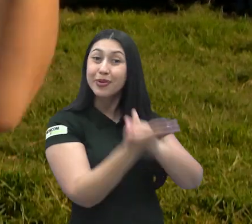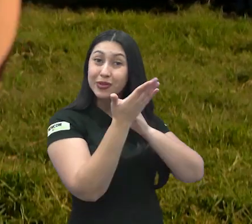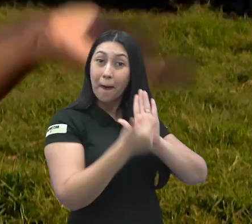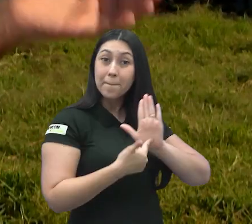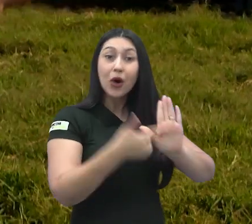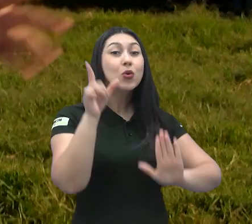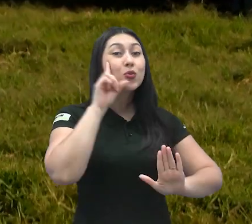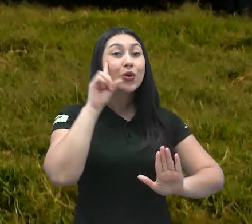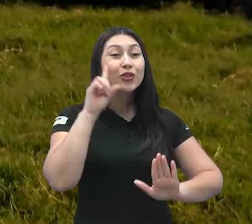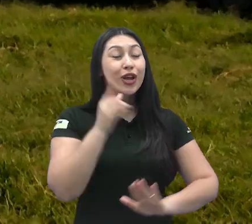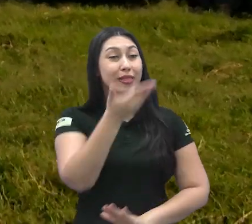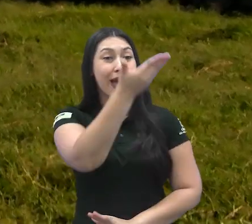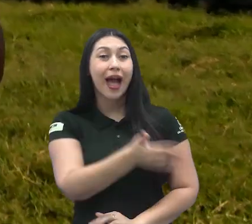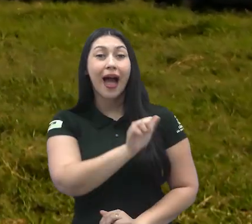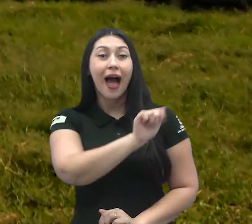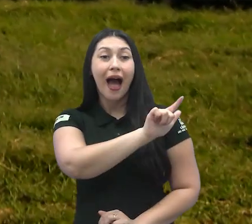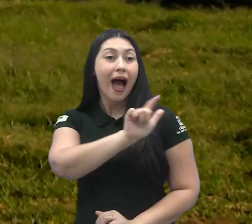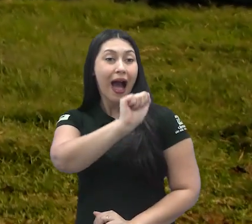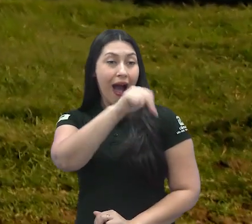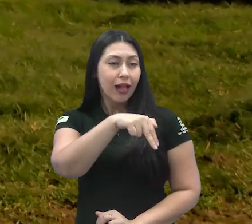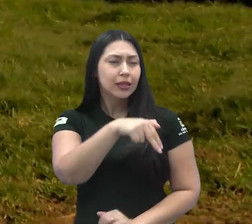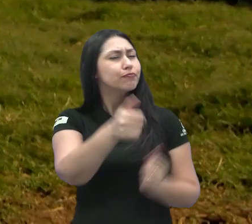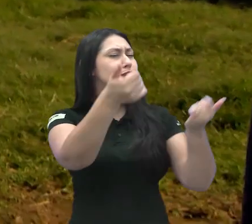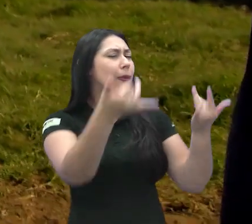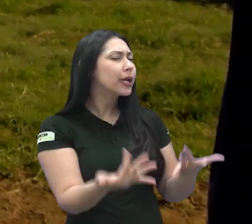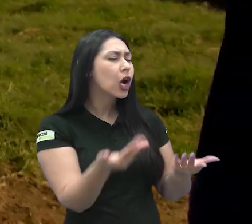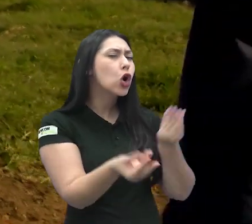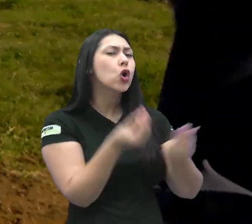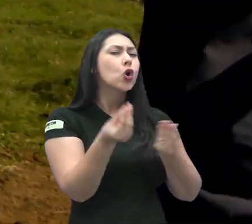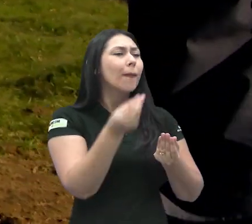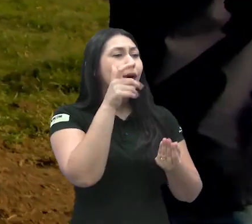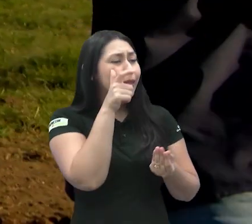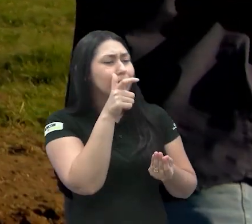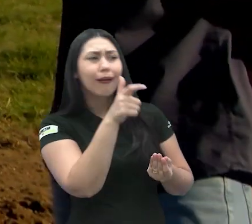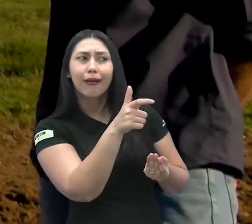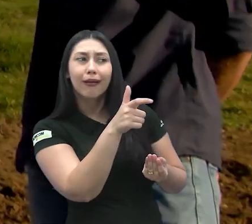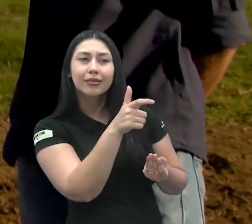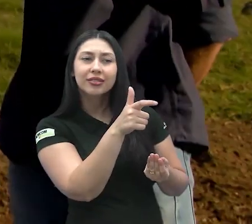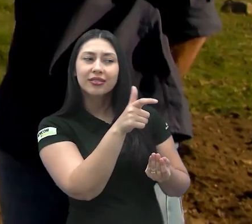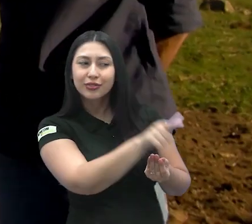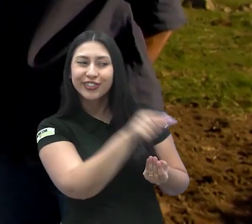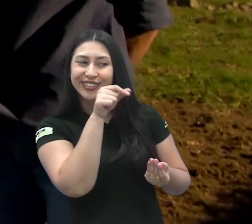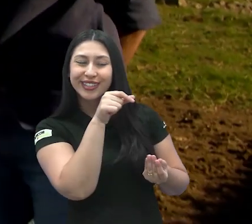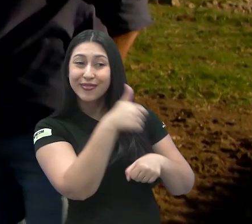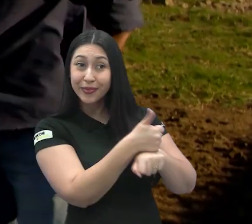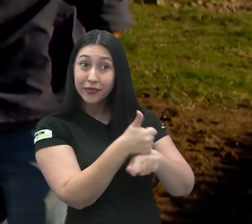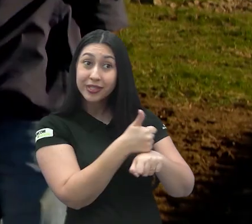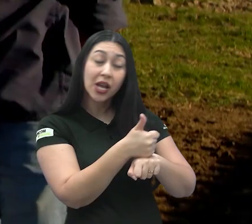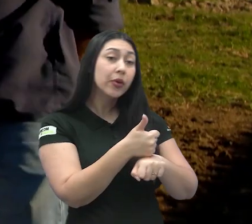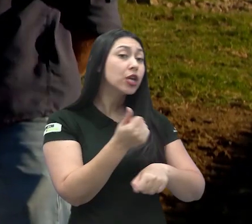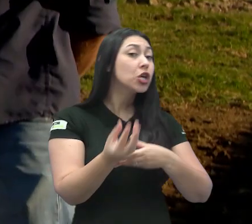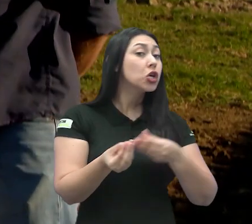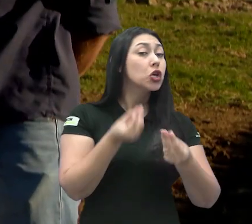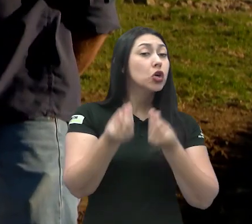rotina é o Alan, que já trabalha bastante tempo com isso. Então, Alan, me conta como que surgiu esse interesse, né? Primeiramente em trabalhar nessa área e depois como que